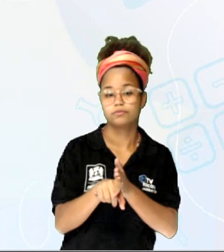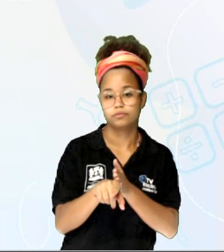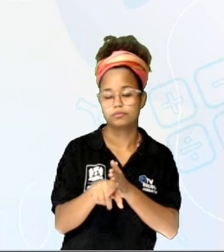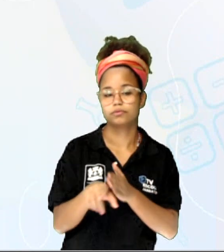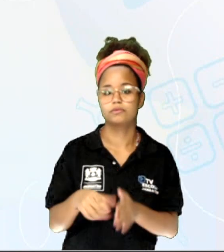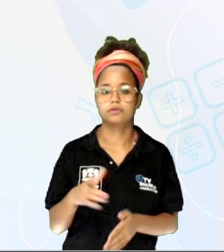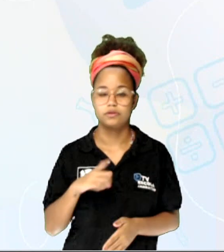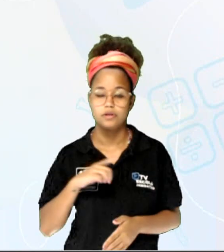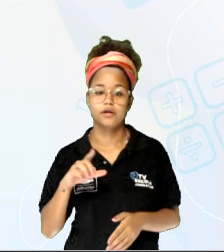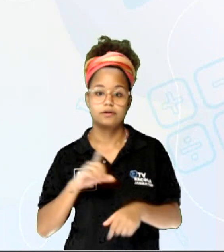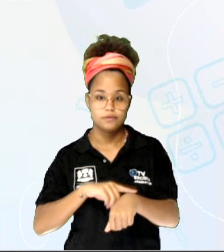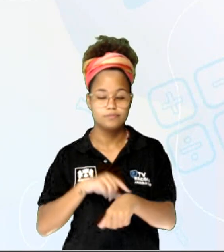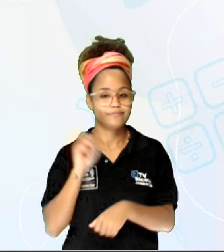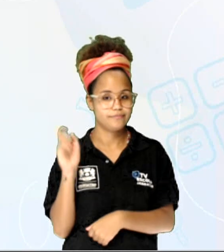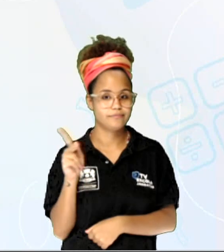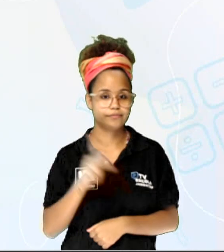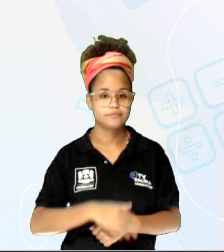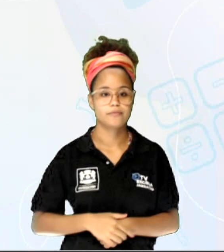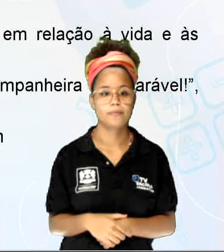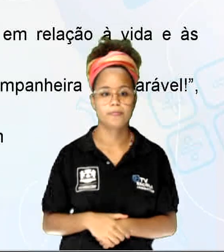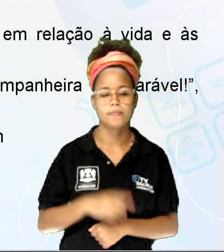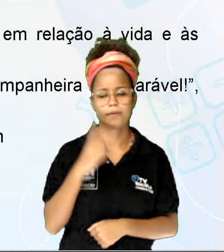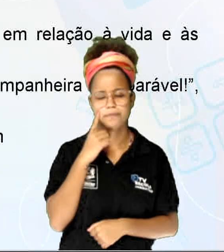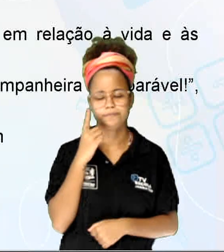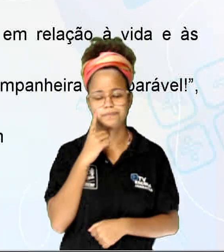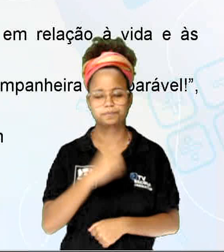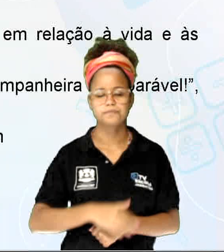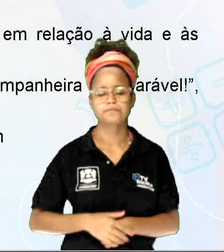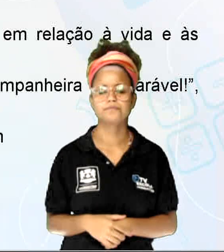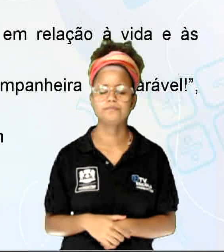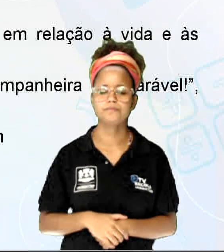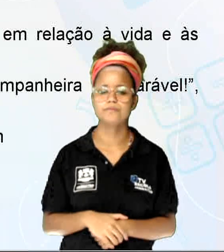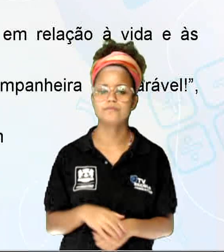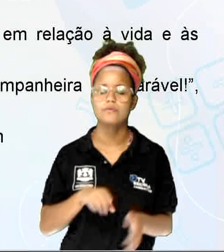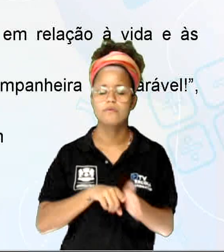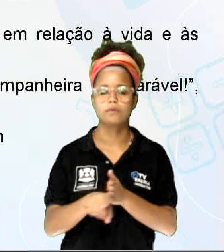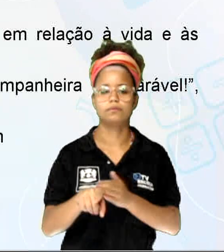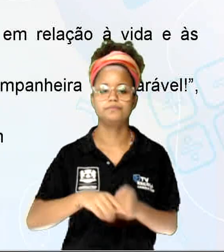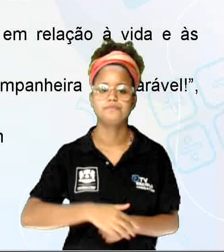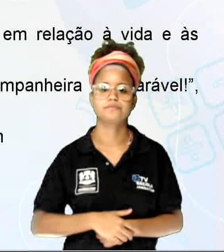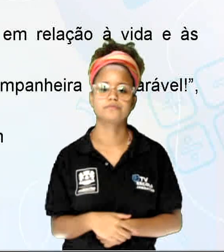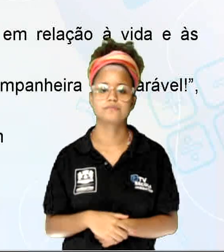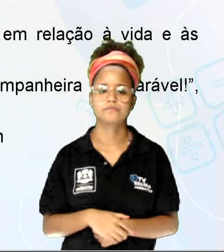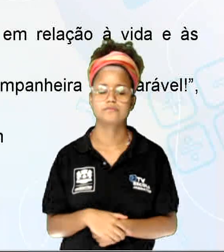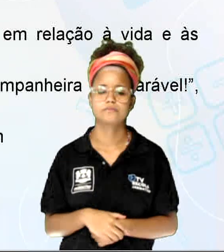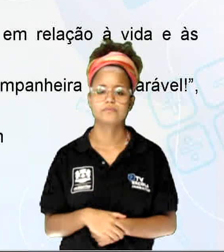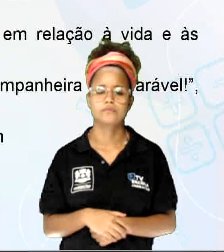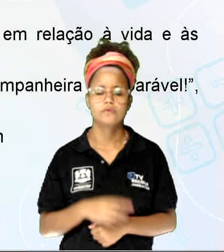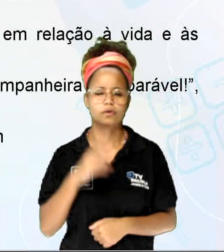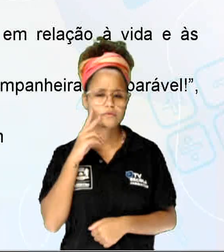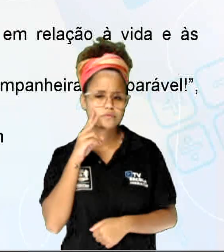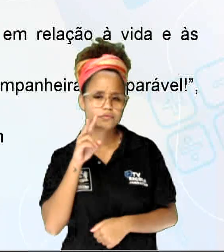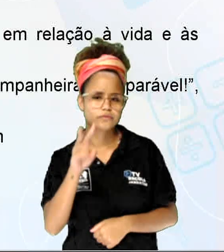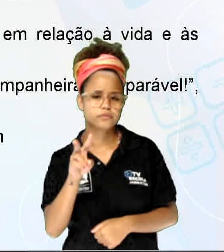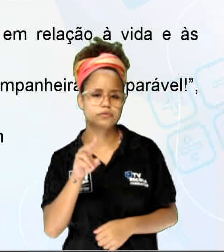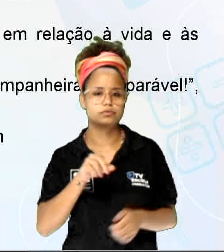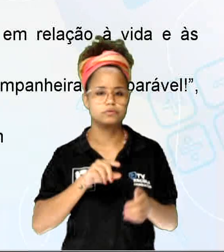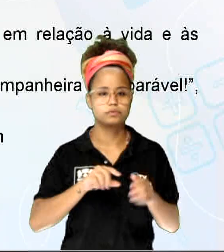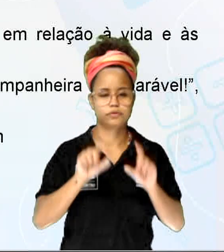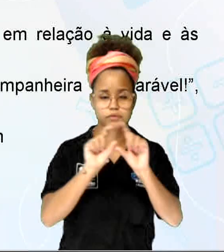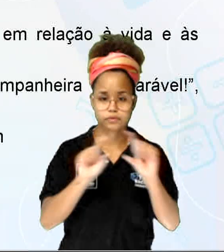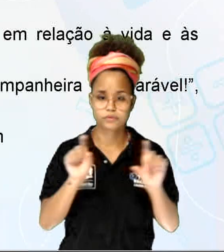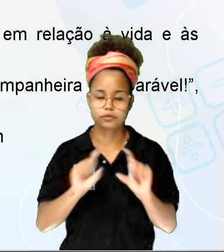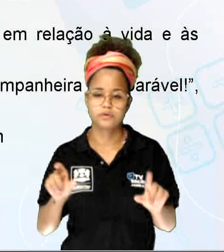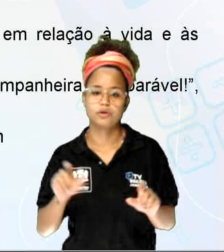possa ganhar tempo, ok? Olha só, a questão nos diz o seguinte: analise as proposições a respeito do